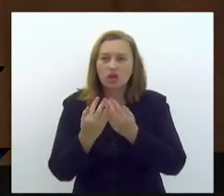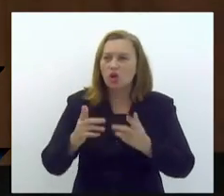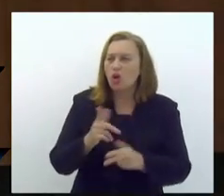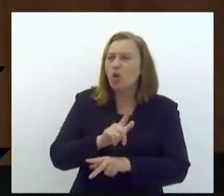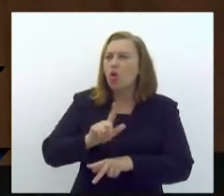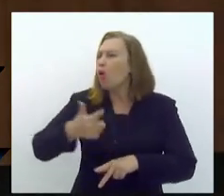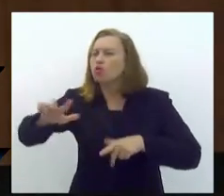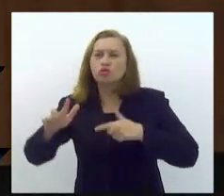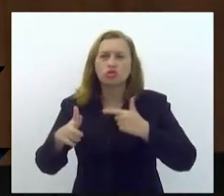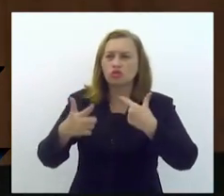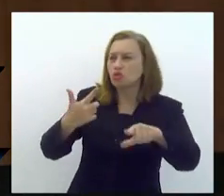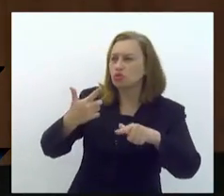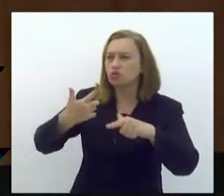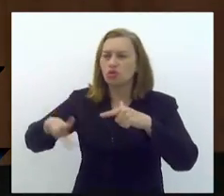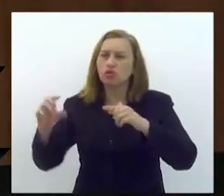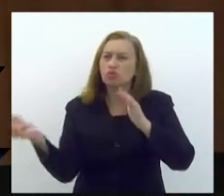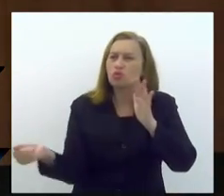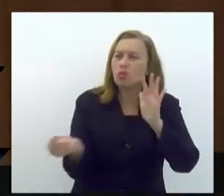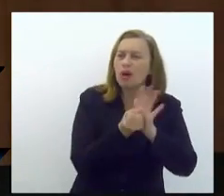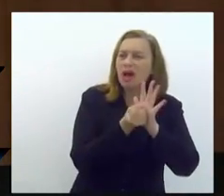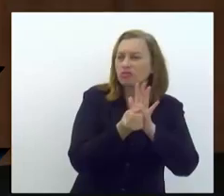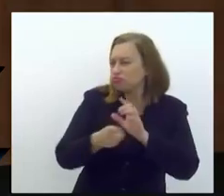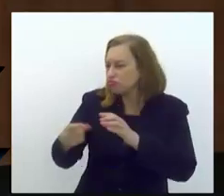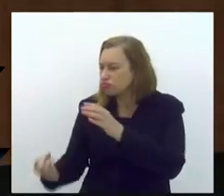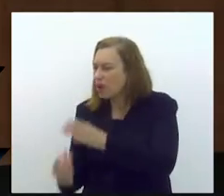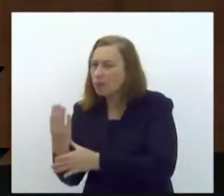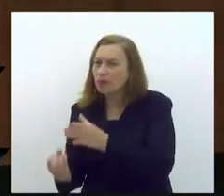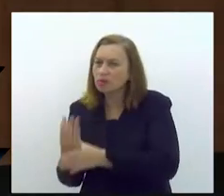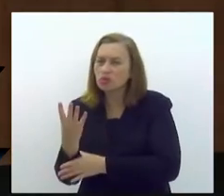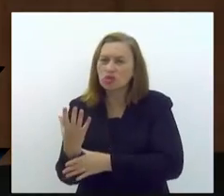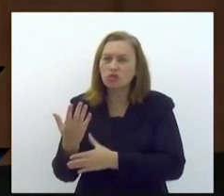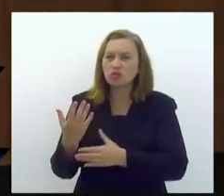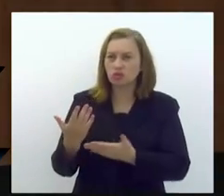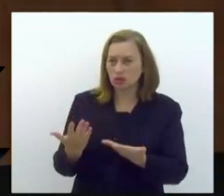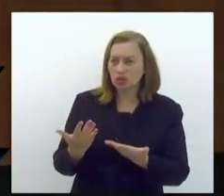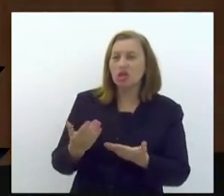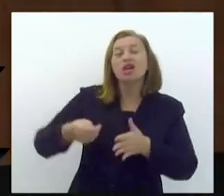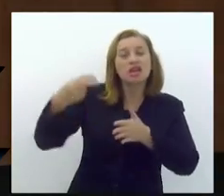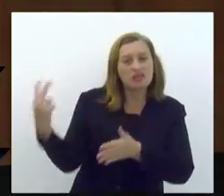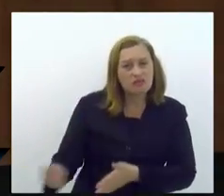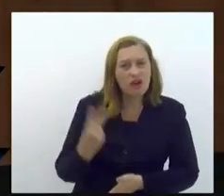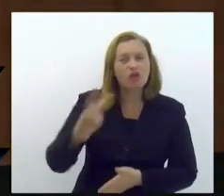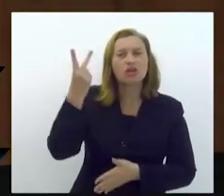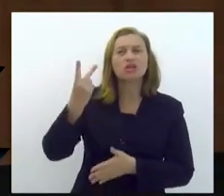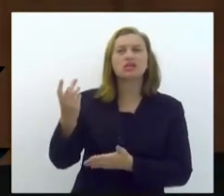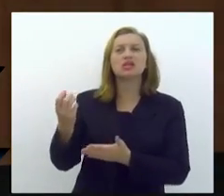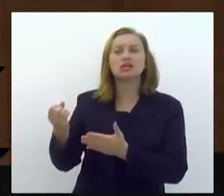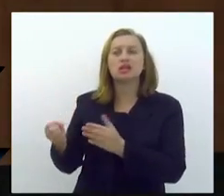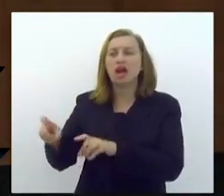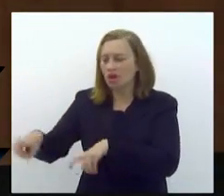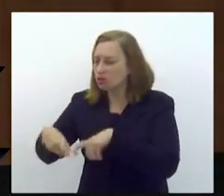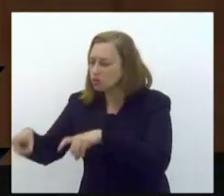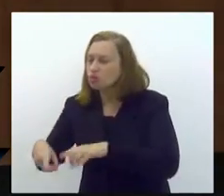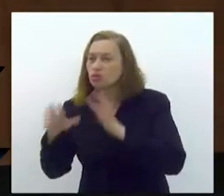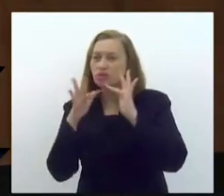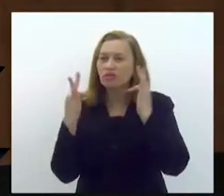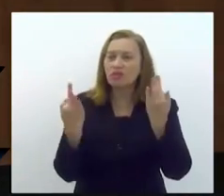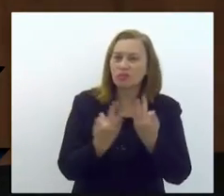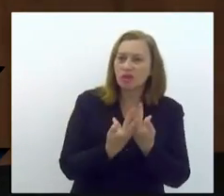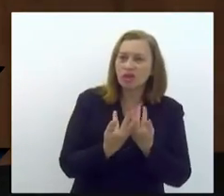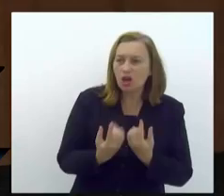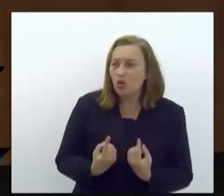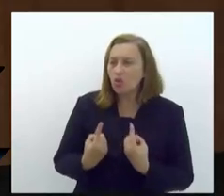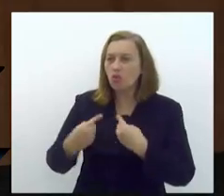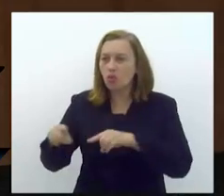do ser humano com a produção que sejam horizontais que valorizem agricultura familiar contra especulação